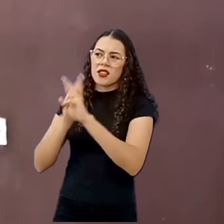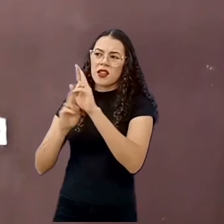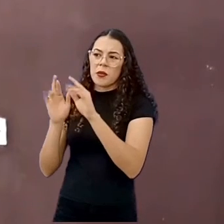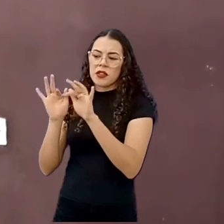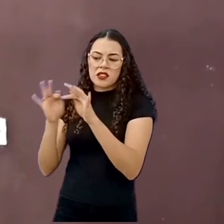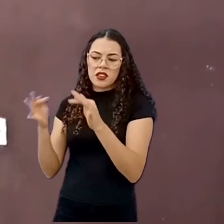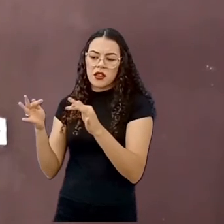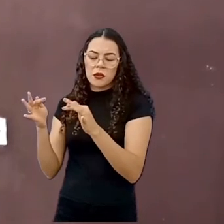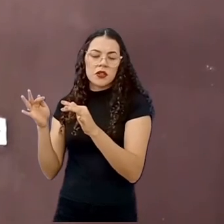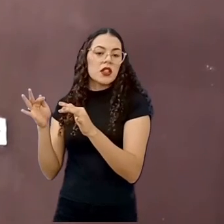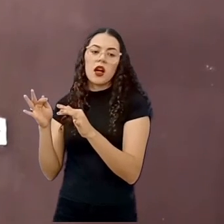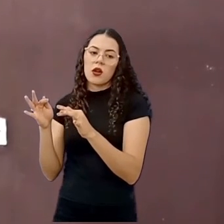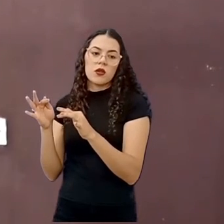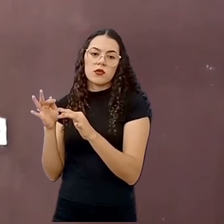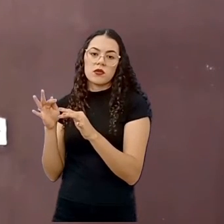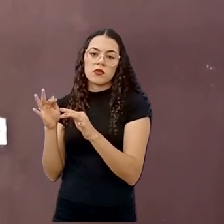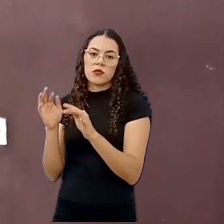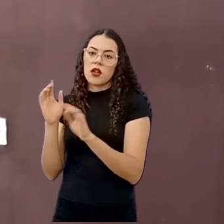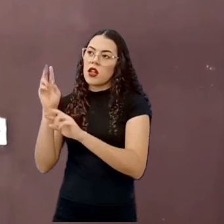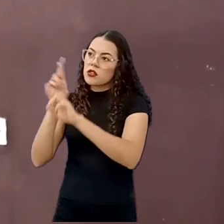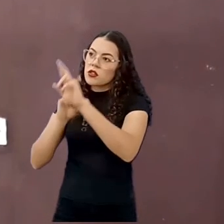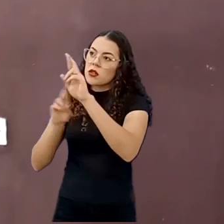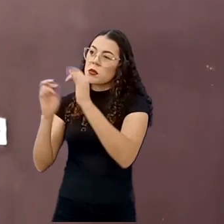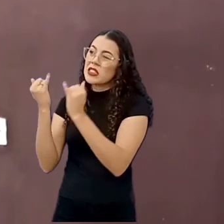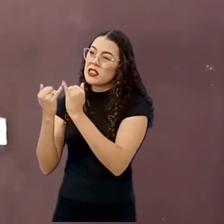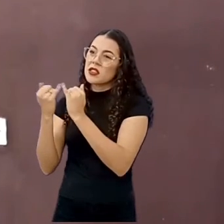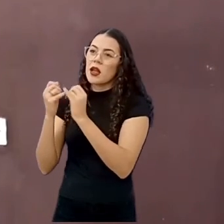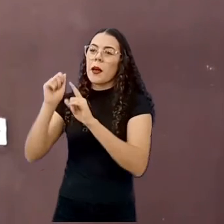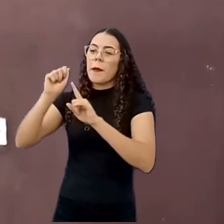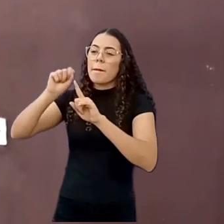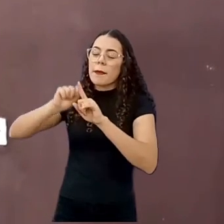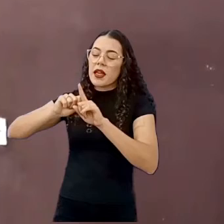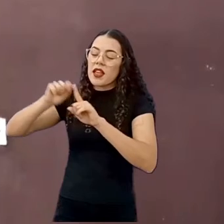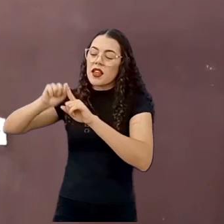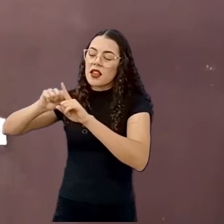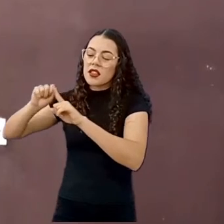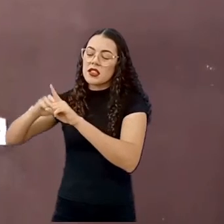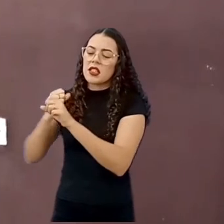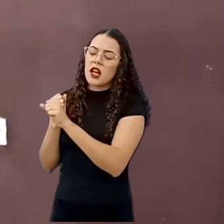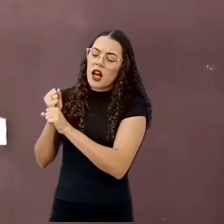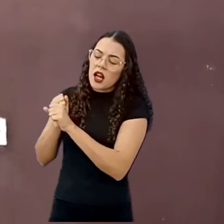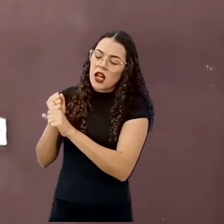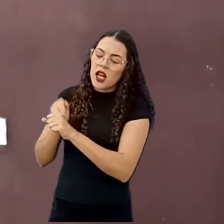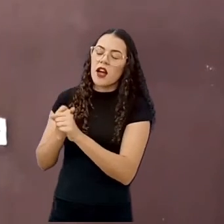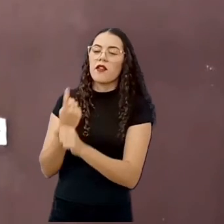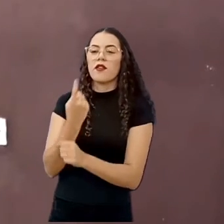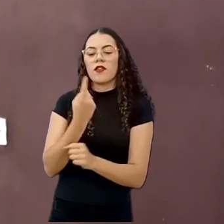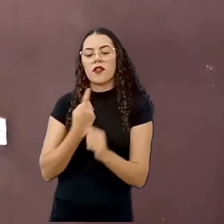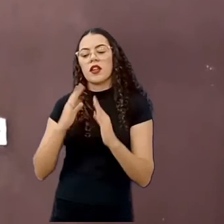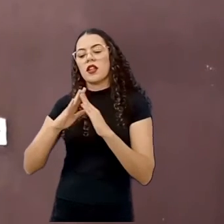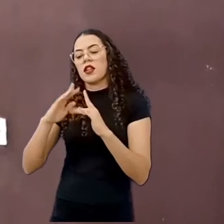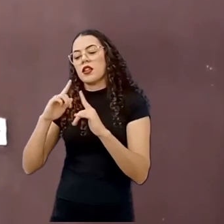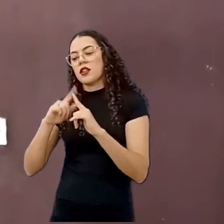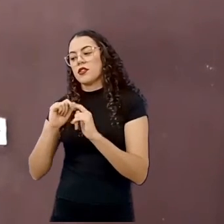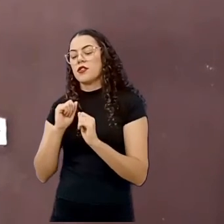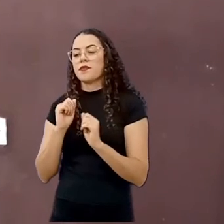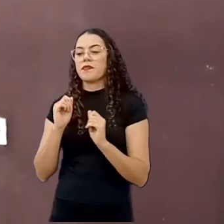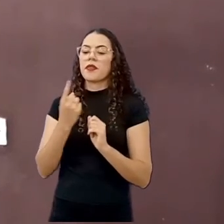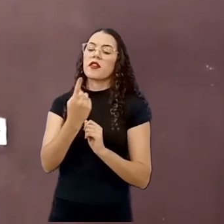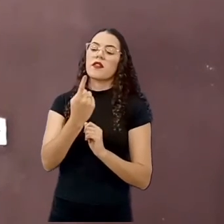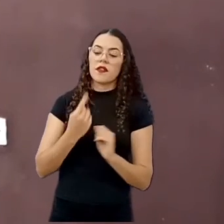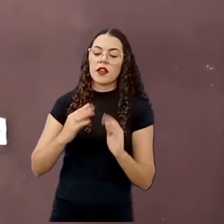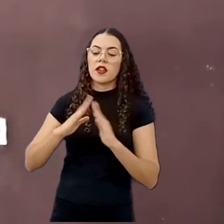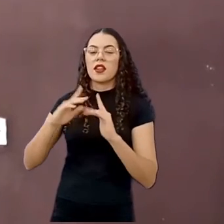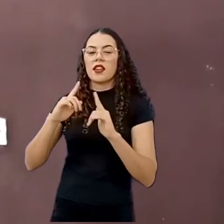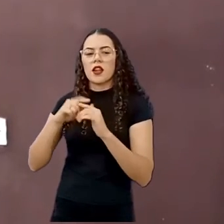superficial. Quantas vezes a gente passa meses e anos simplesmente vindo na igreja, batendo ponto, fazendo